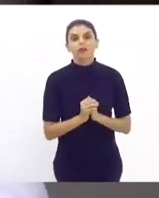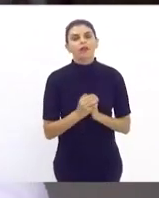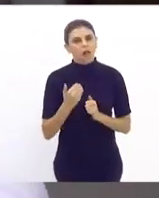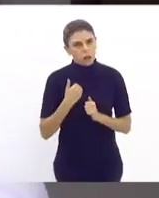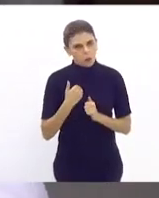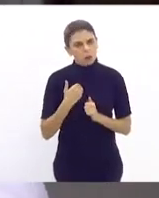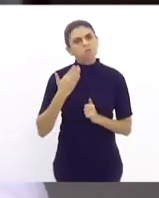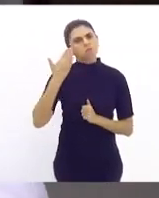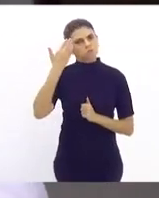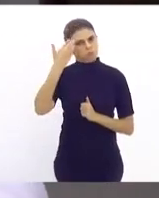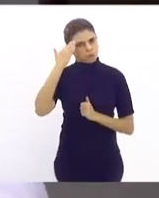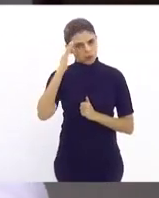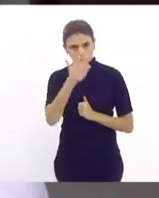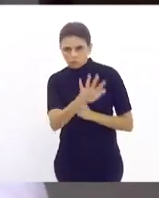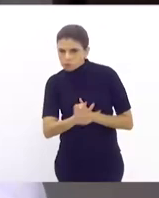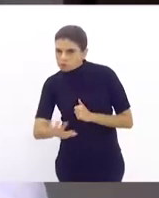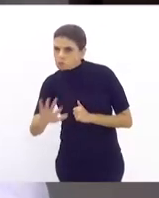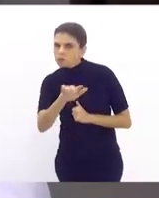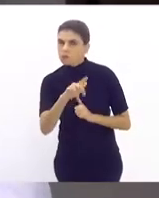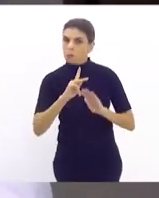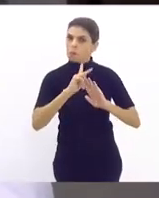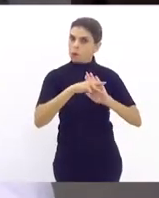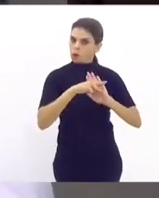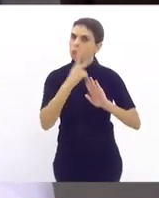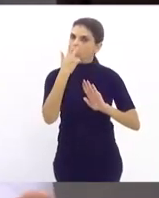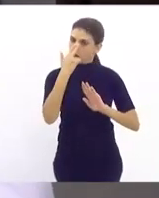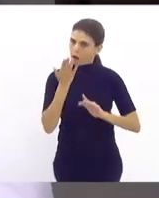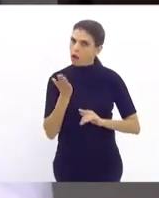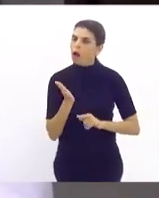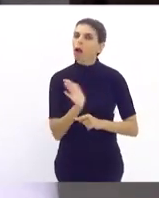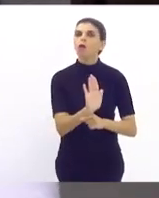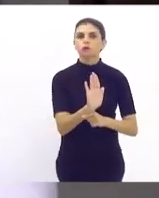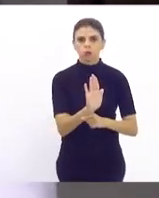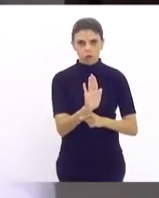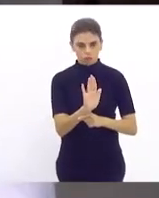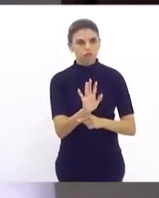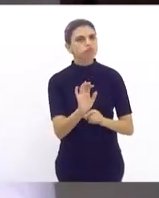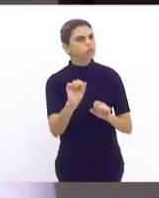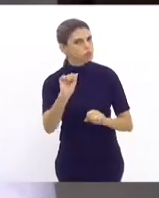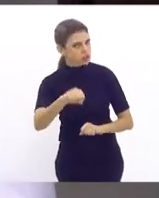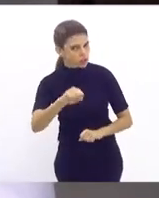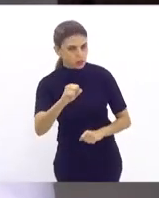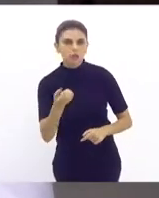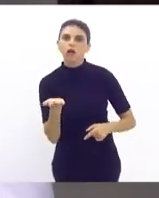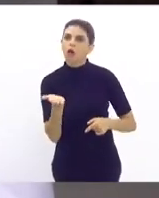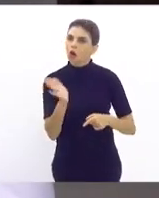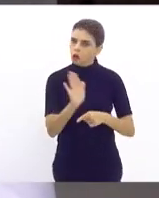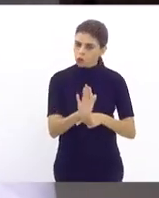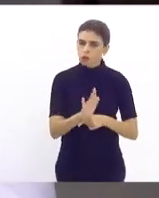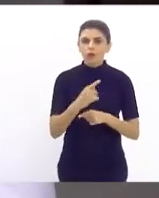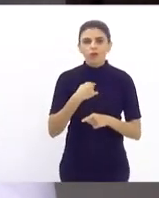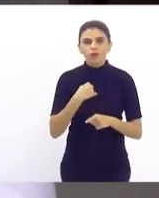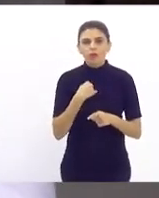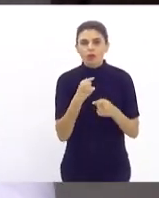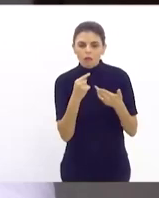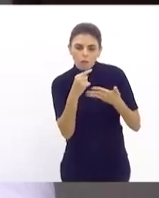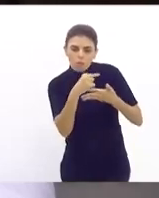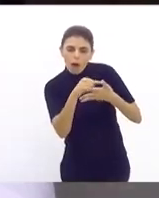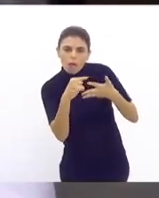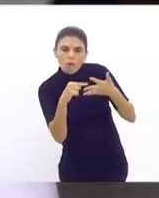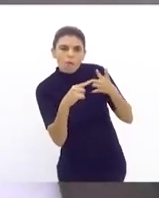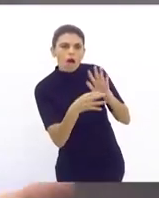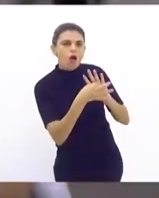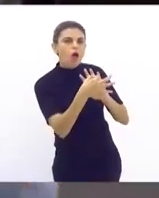entendo eu que o projeto ajuda, sem dúvida. Queria, sim, fazer alguns comentários.